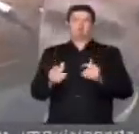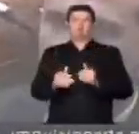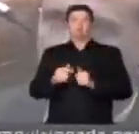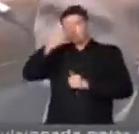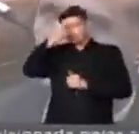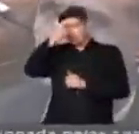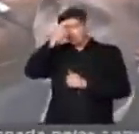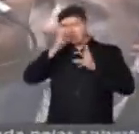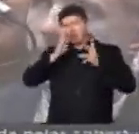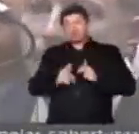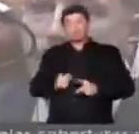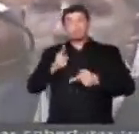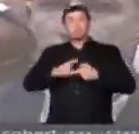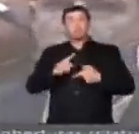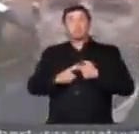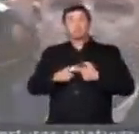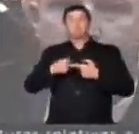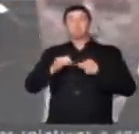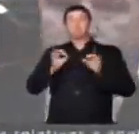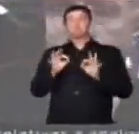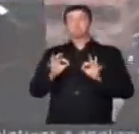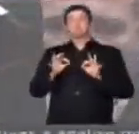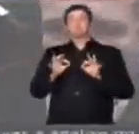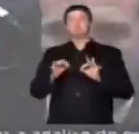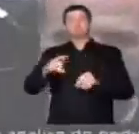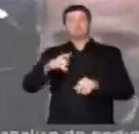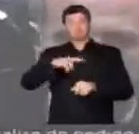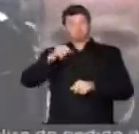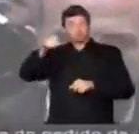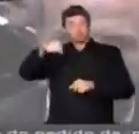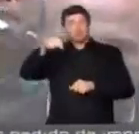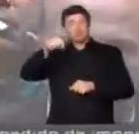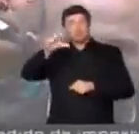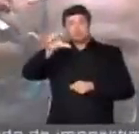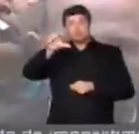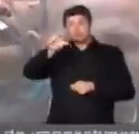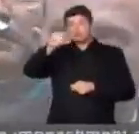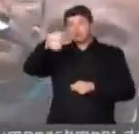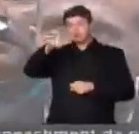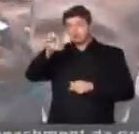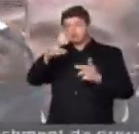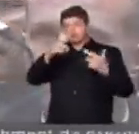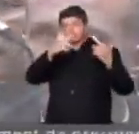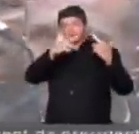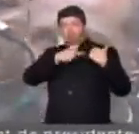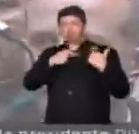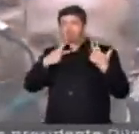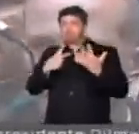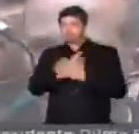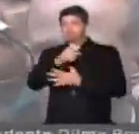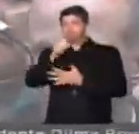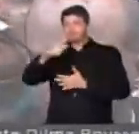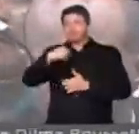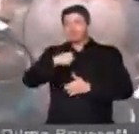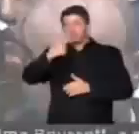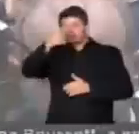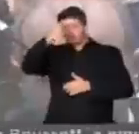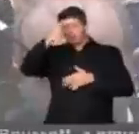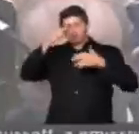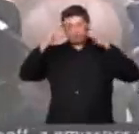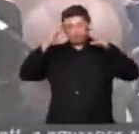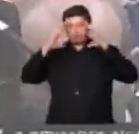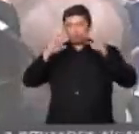Consciência limpa por saber e ter a certeza de que houve sim crime de responsabilidade. Consciência